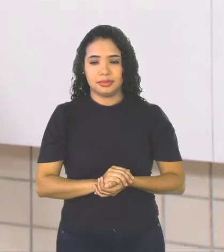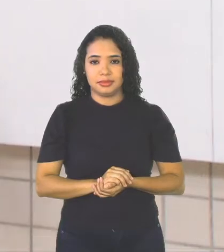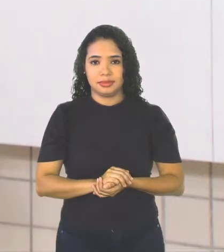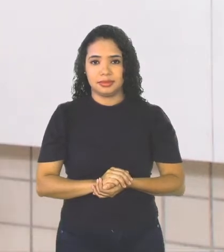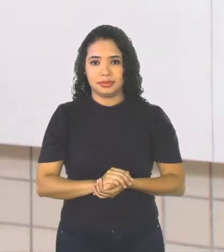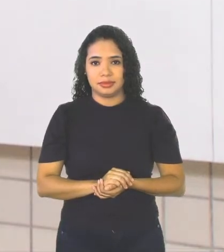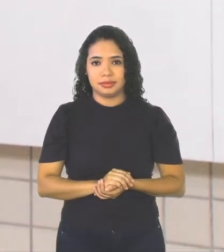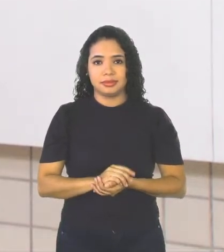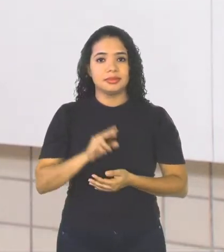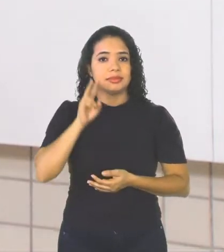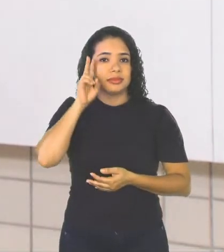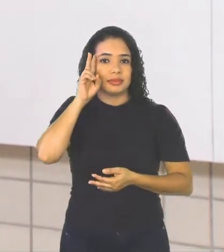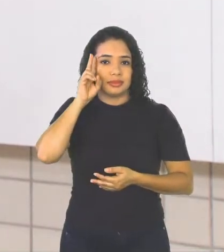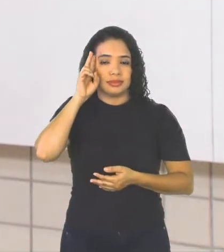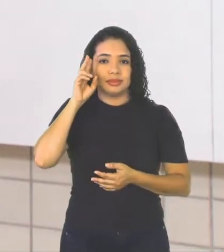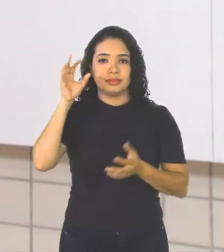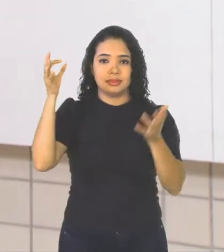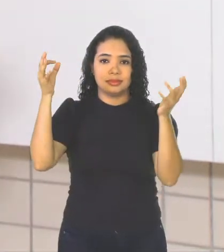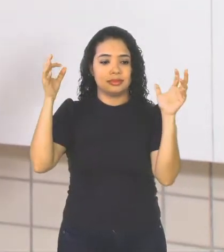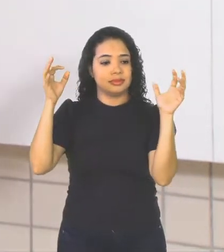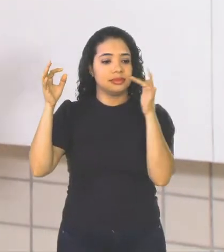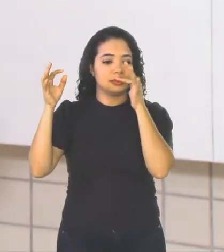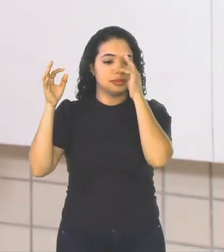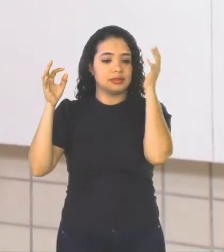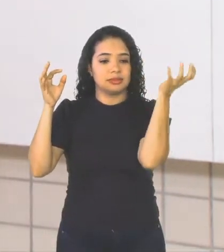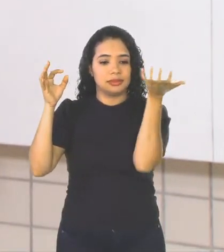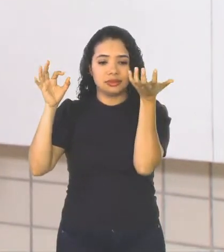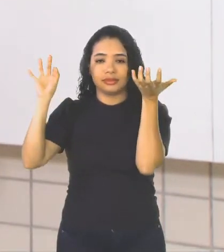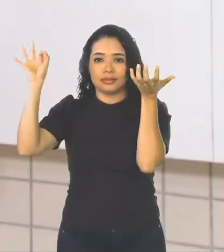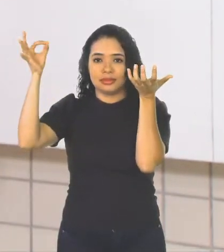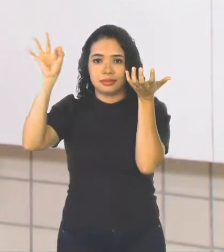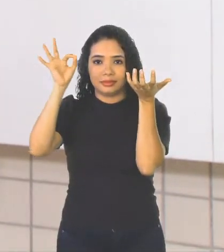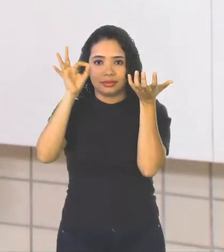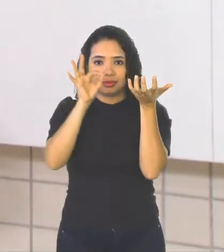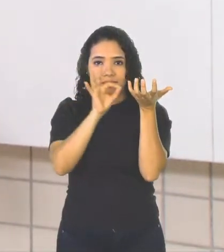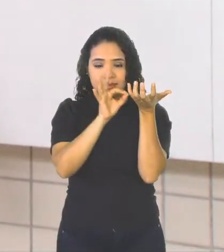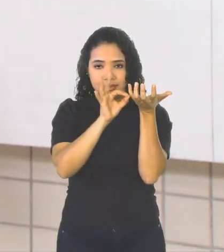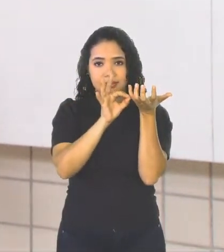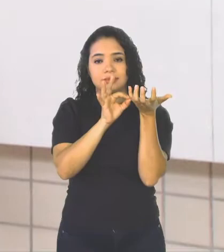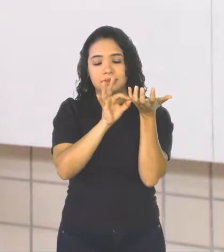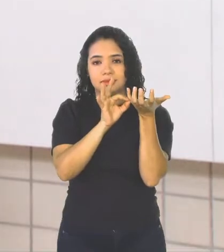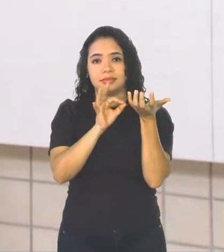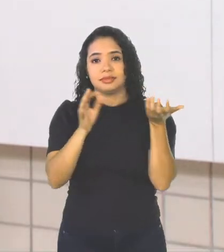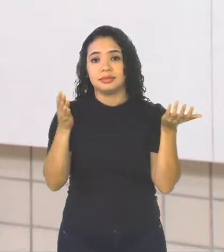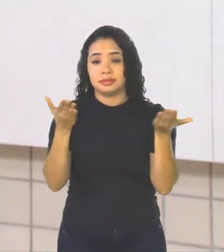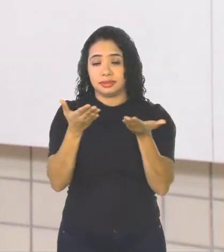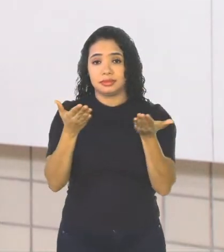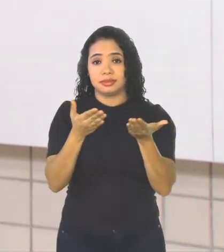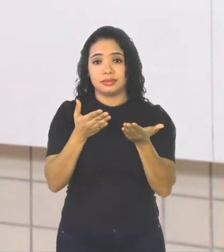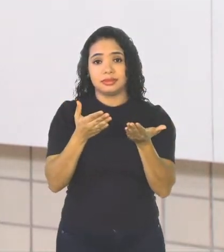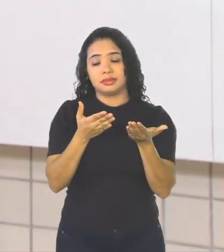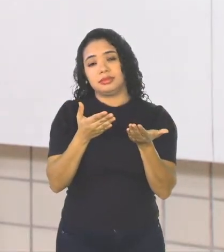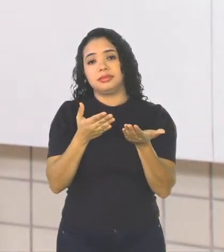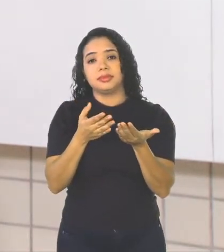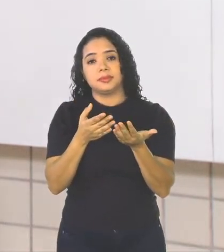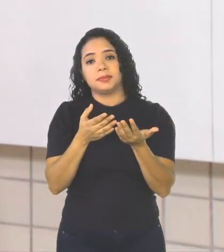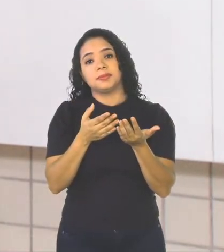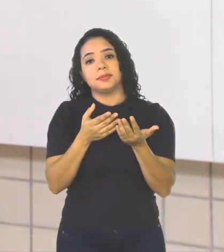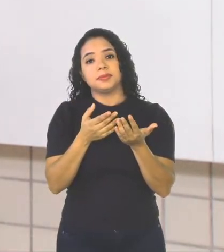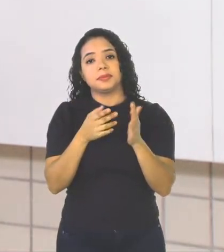história da beija-flor e o girassol, da Dodô e do Gil, nós vamos responder